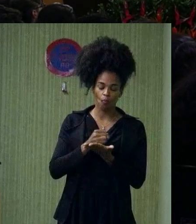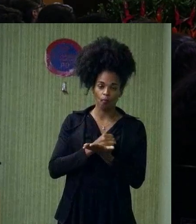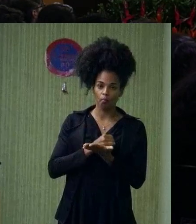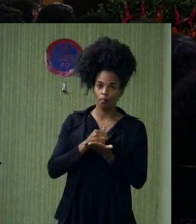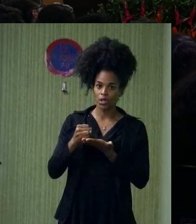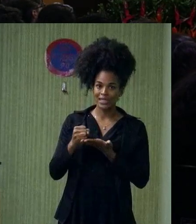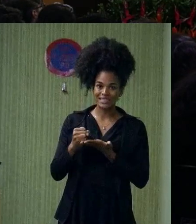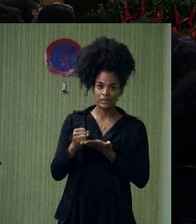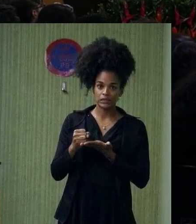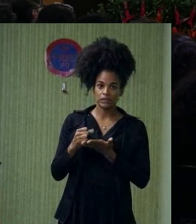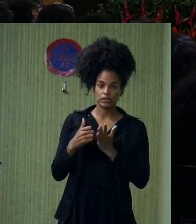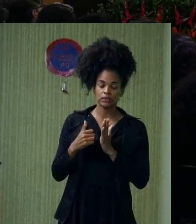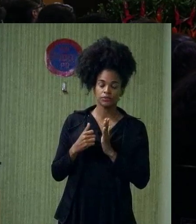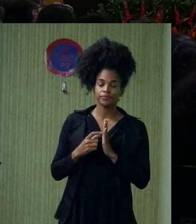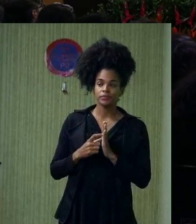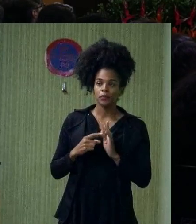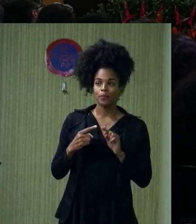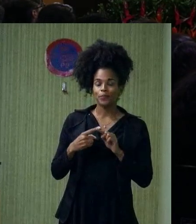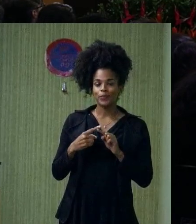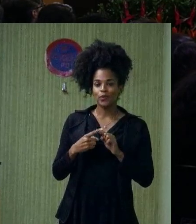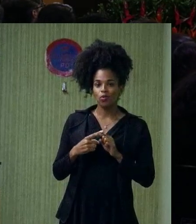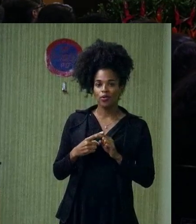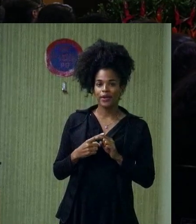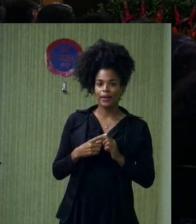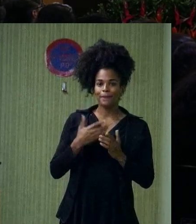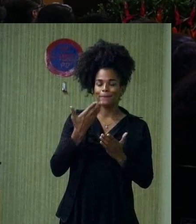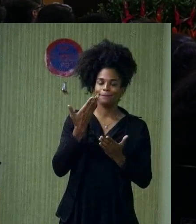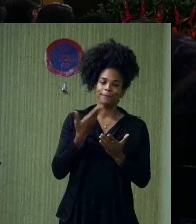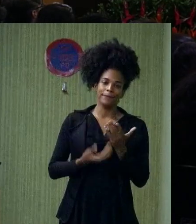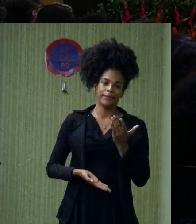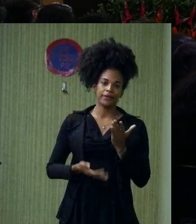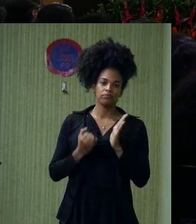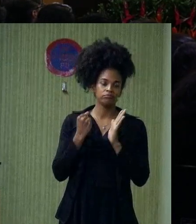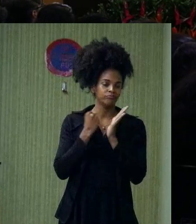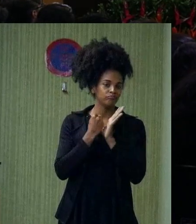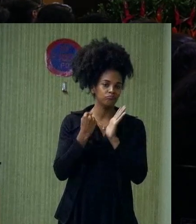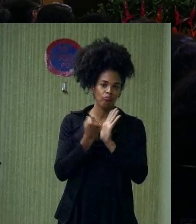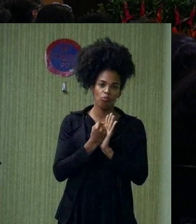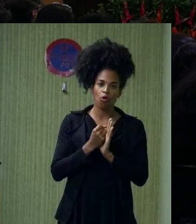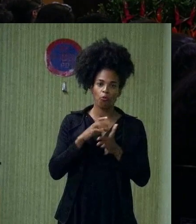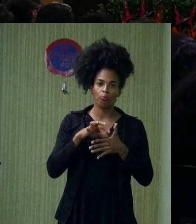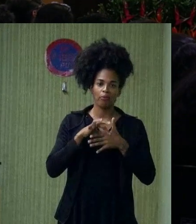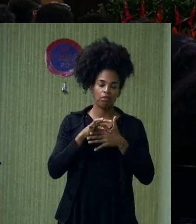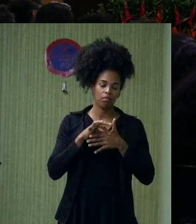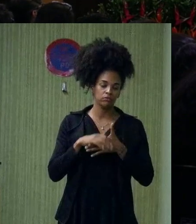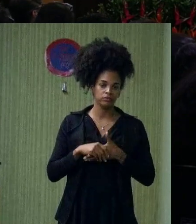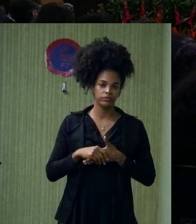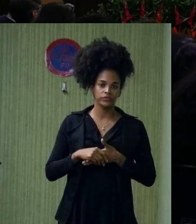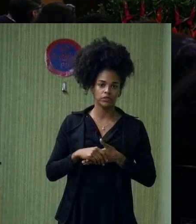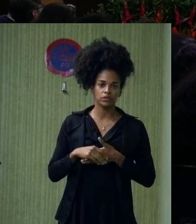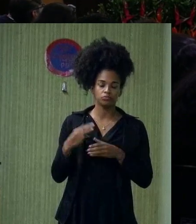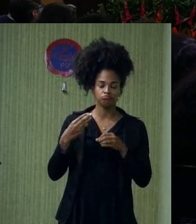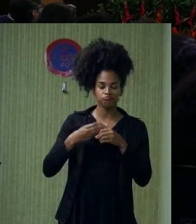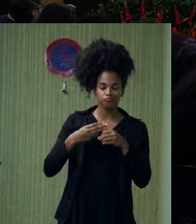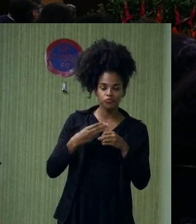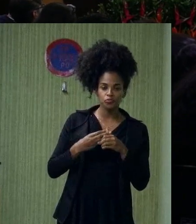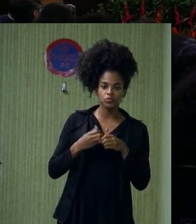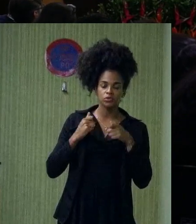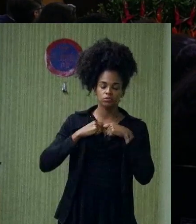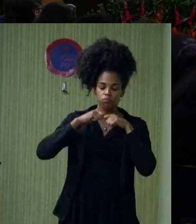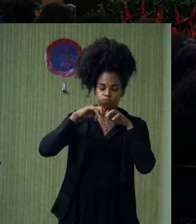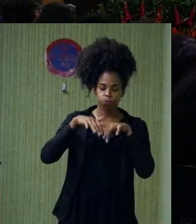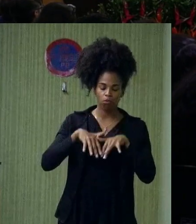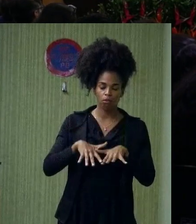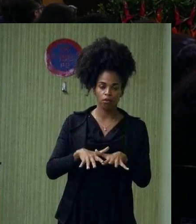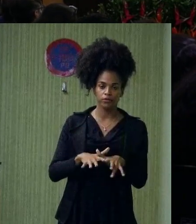documentos porque sim Nós perdemos muitos documentos de escolas nesses municípios atingidos pela